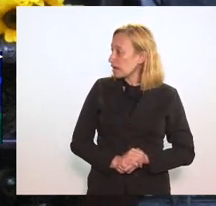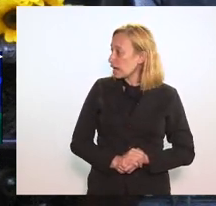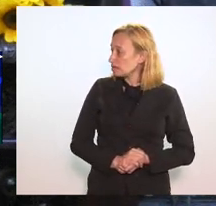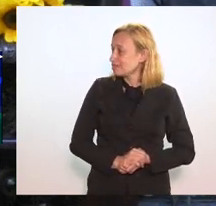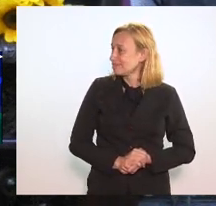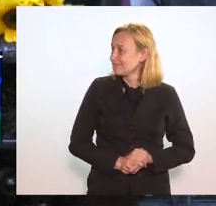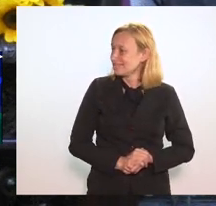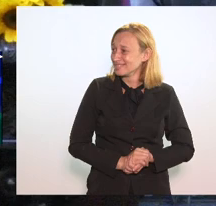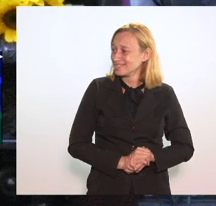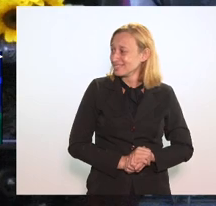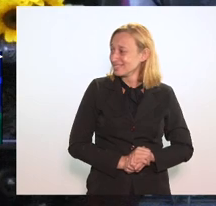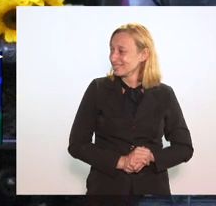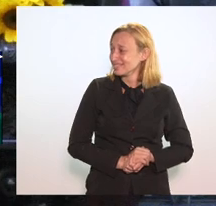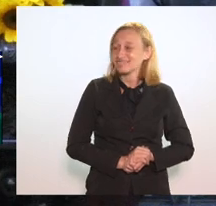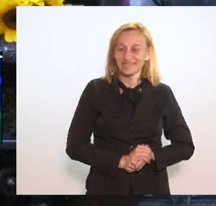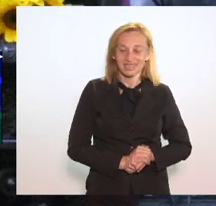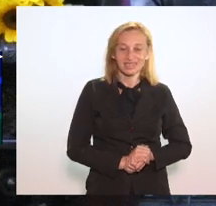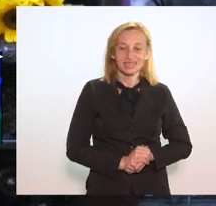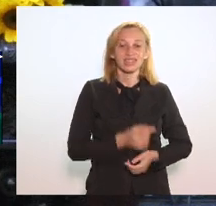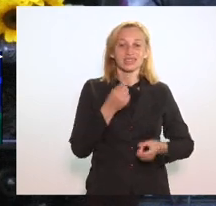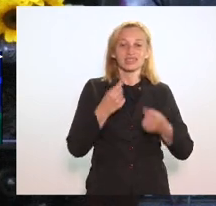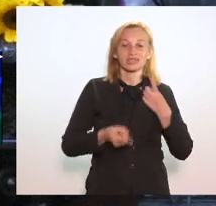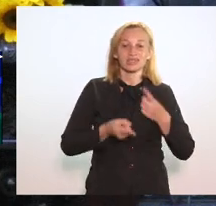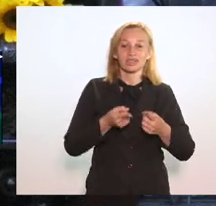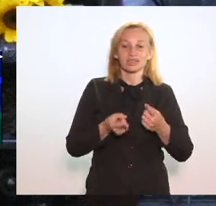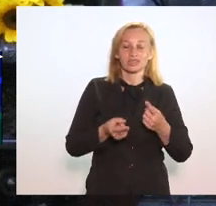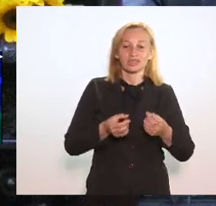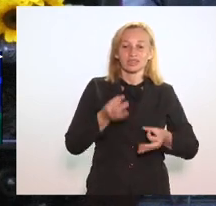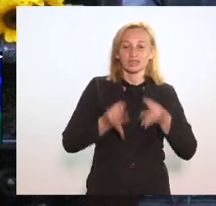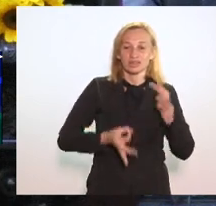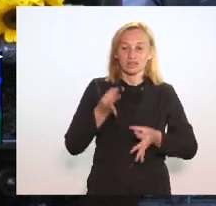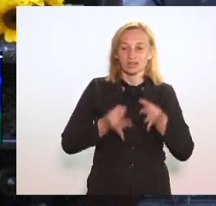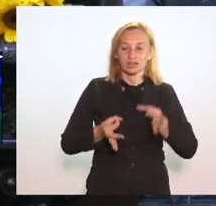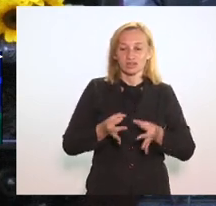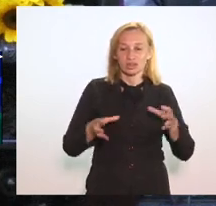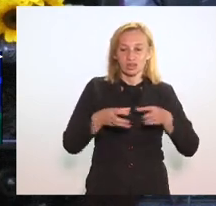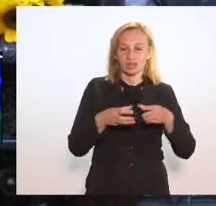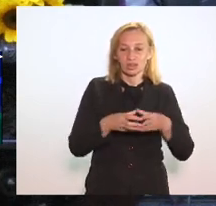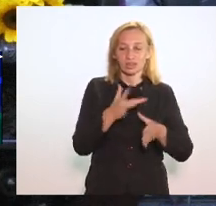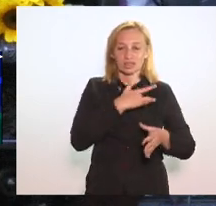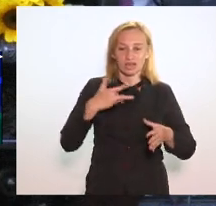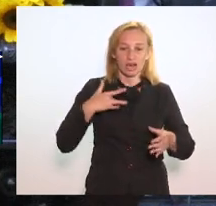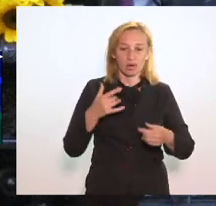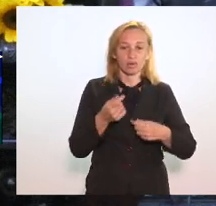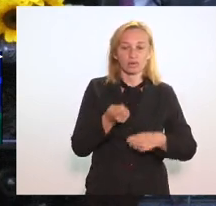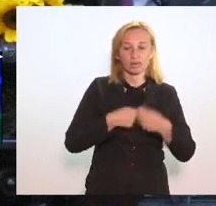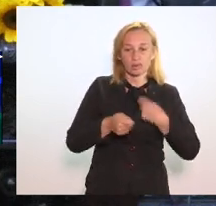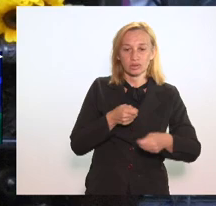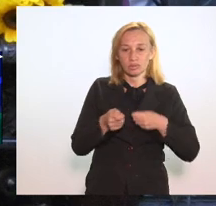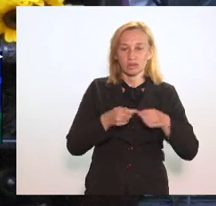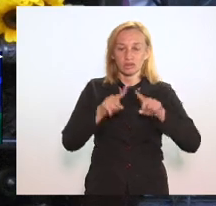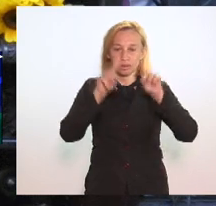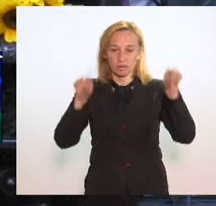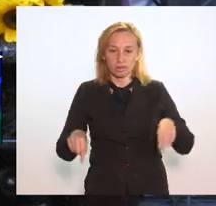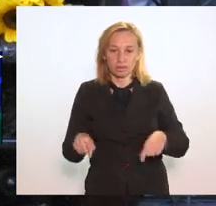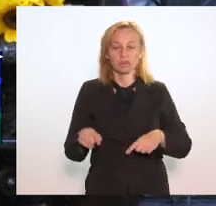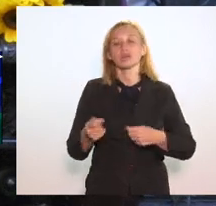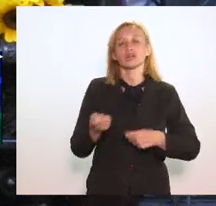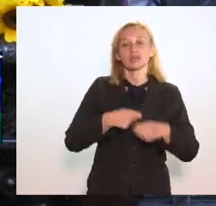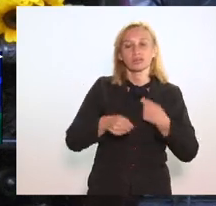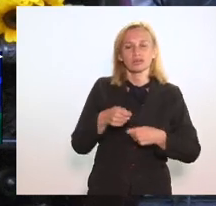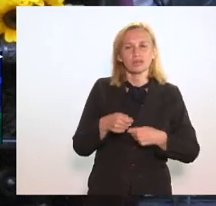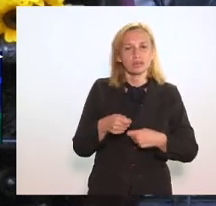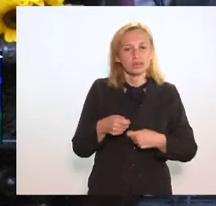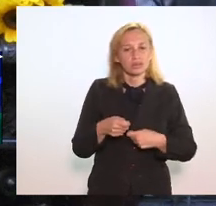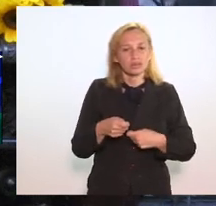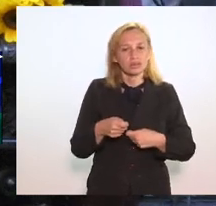o menino de pareceres das comissões condição justiça e saúde de economia dos comércios servidores públicos de assuntos municipais envolvendo